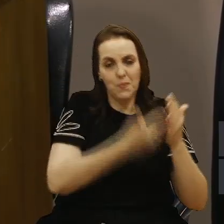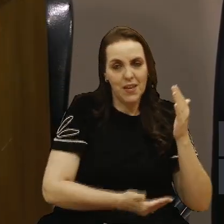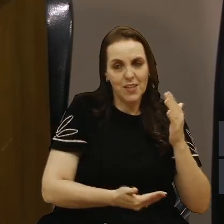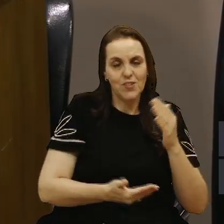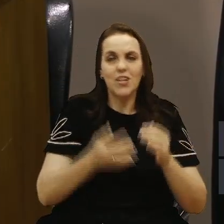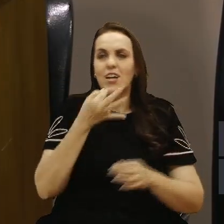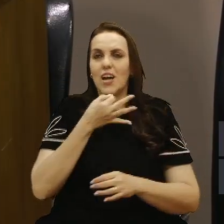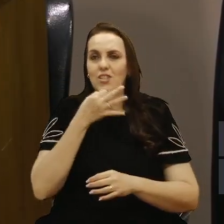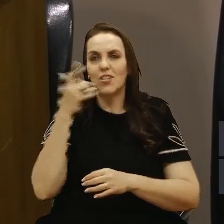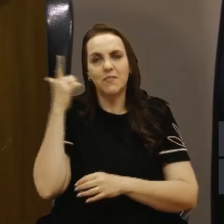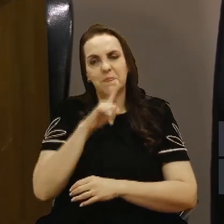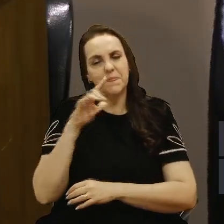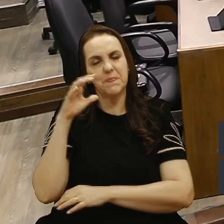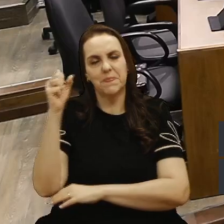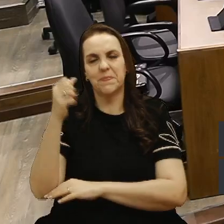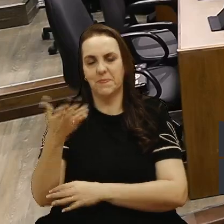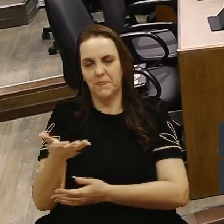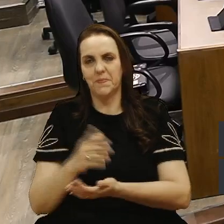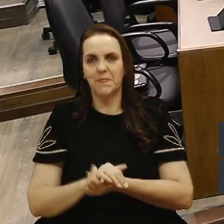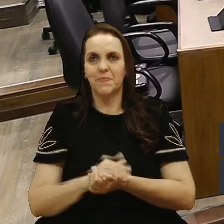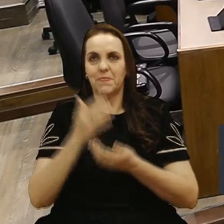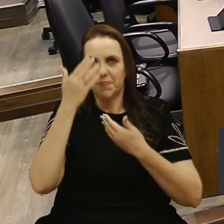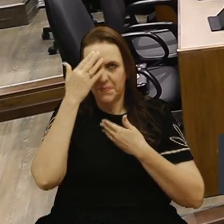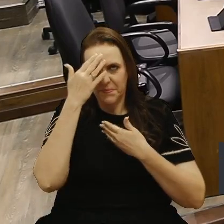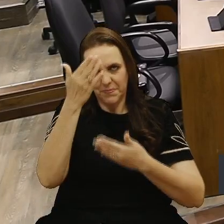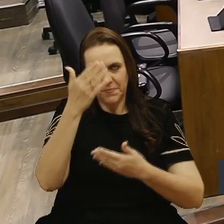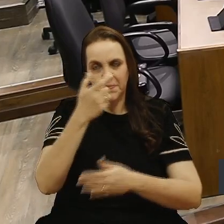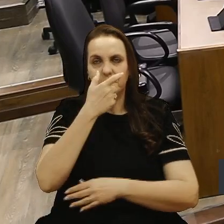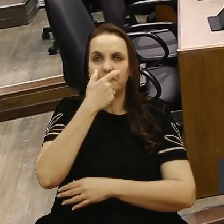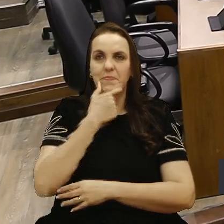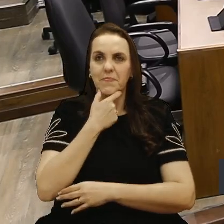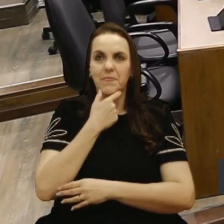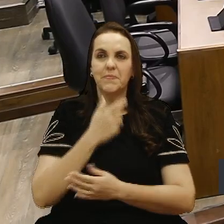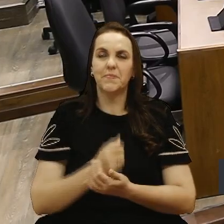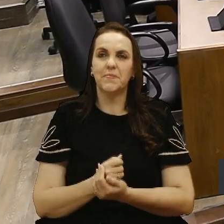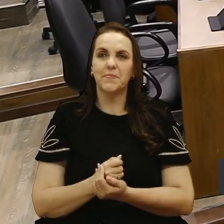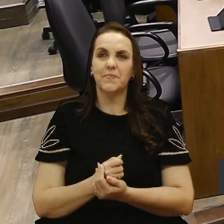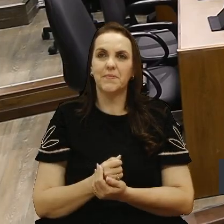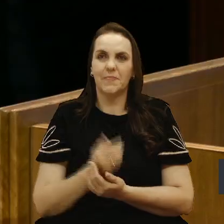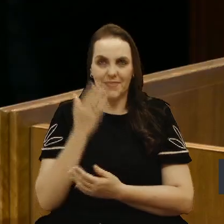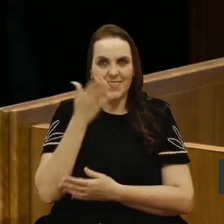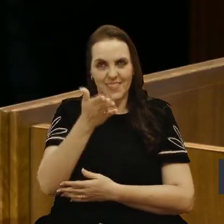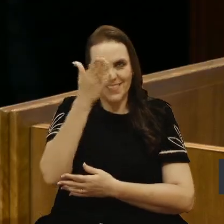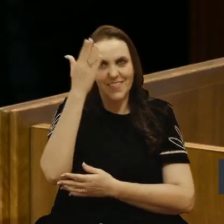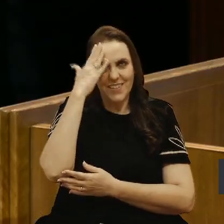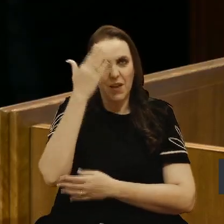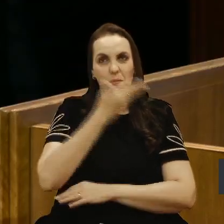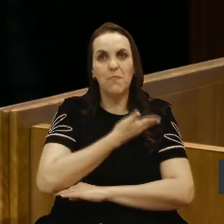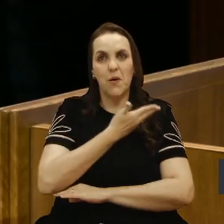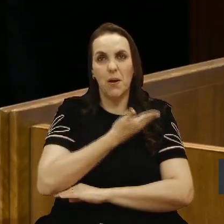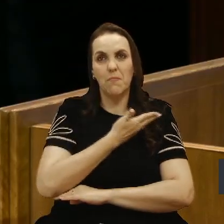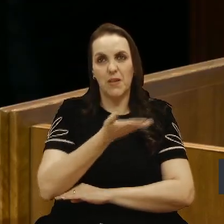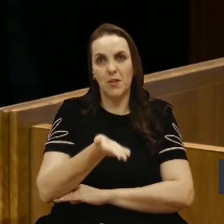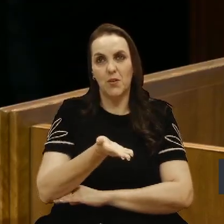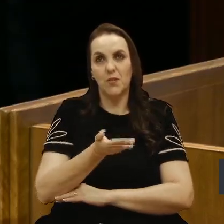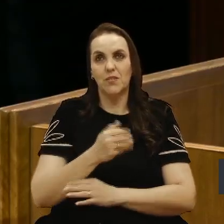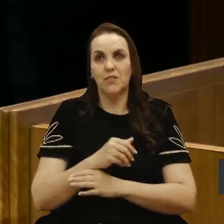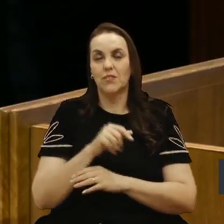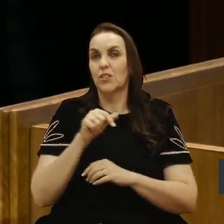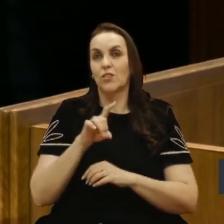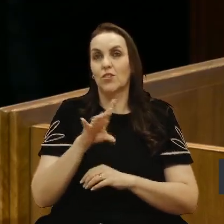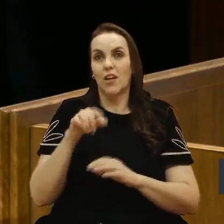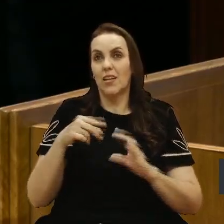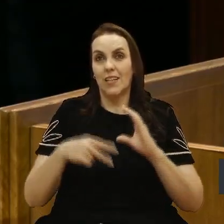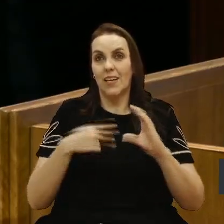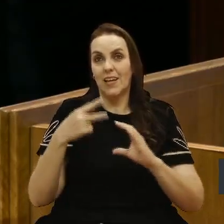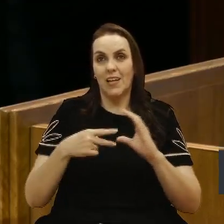do Sul. Era isso, colega. Obrigado, vereador Cristiano Becker. Vossa Excelência sabe que é um amigo pessoal que temos, não aqui na Câmara, mas de